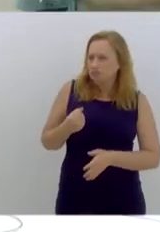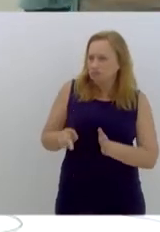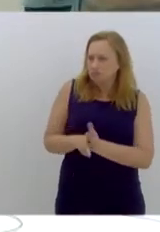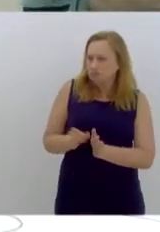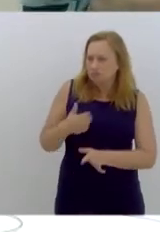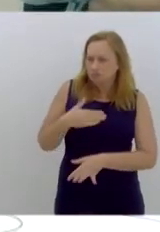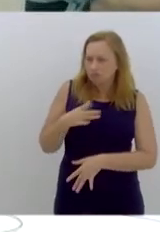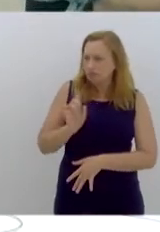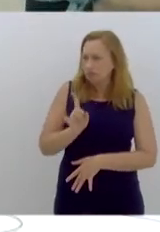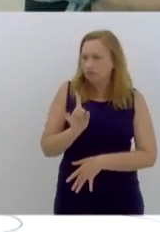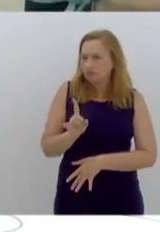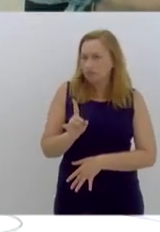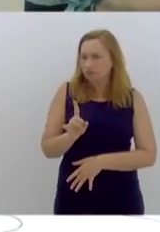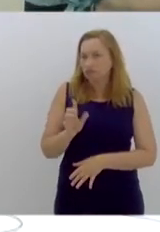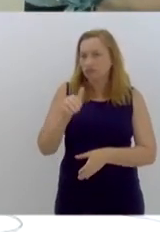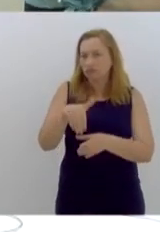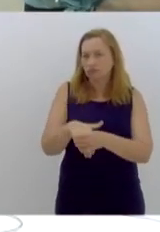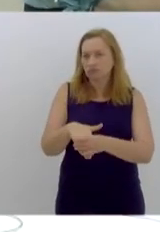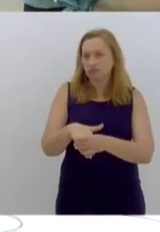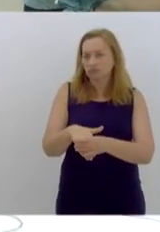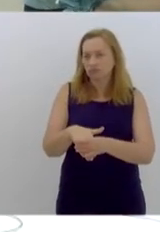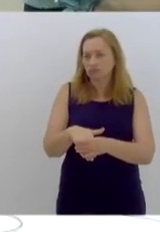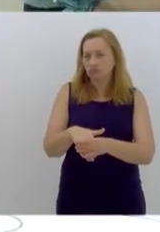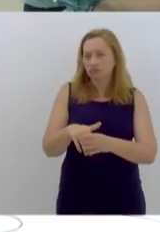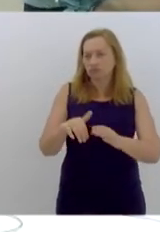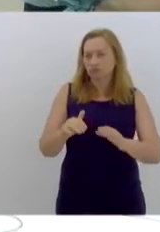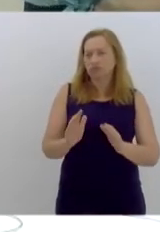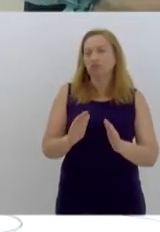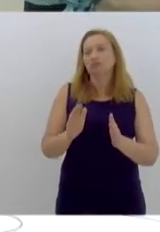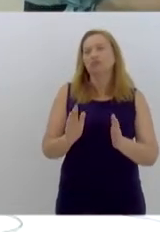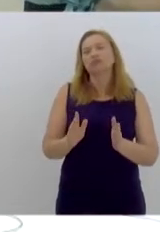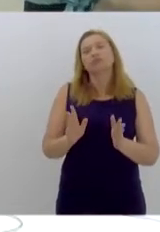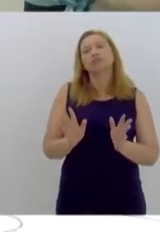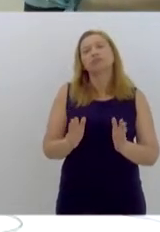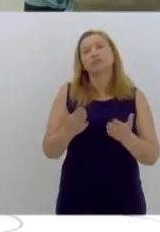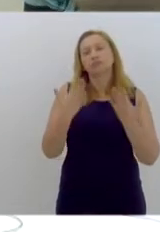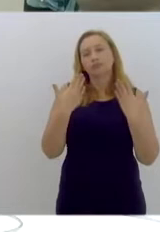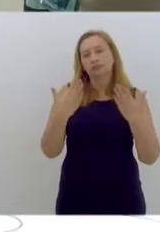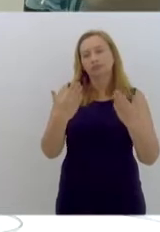meu voto, que eu vou apresentar em separado. É o número formal